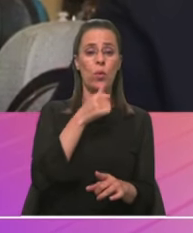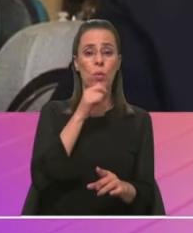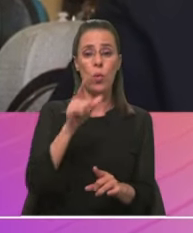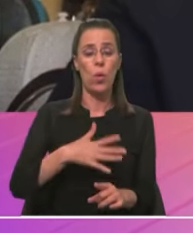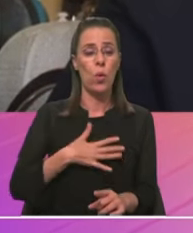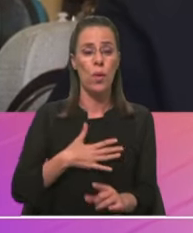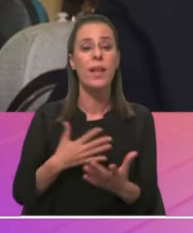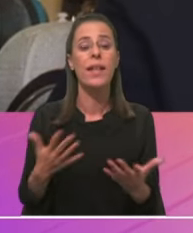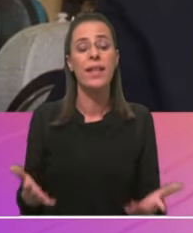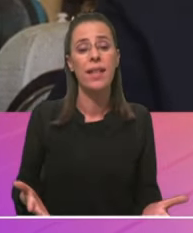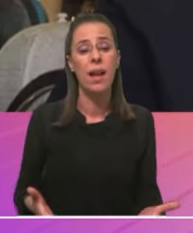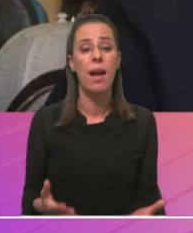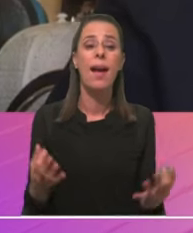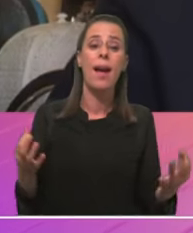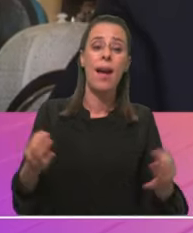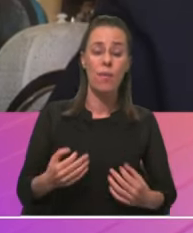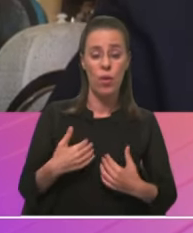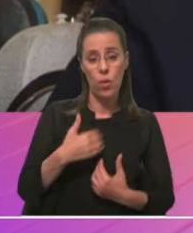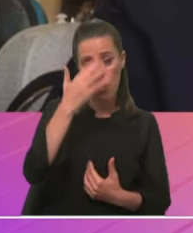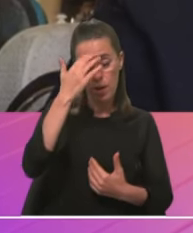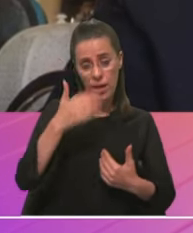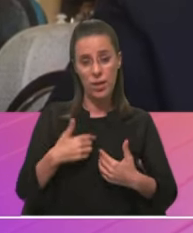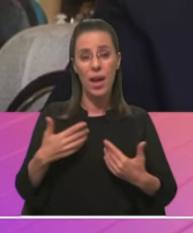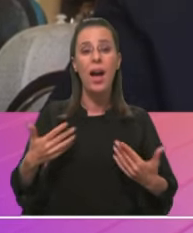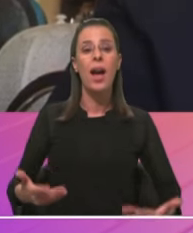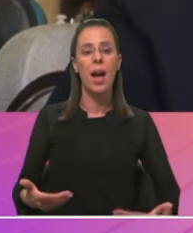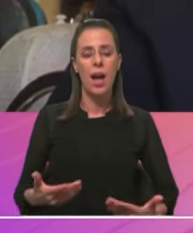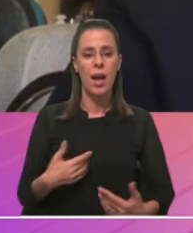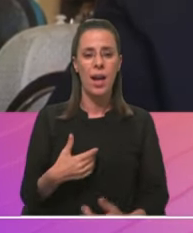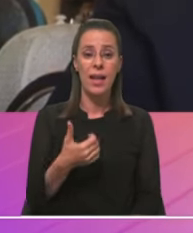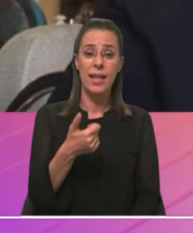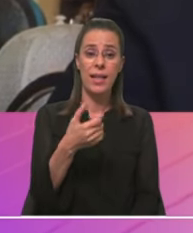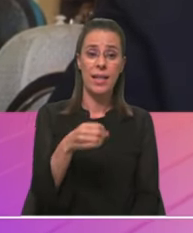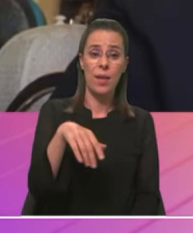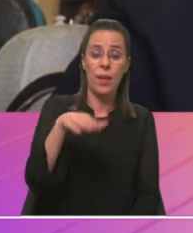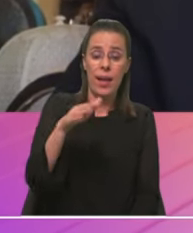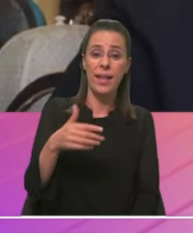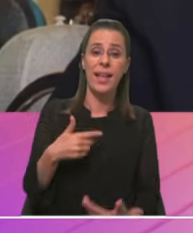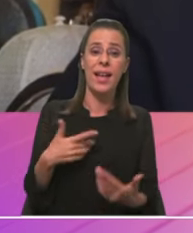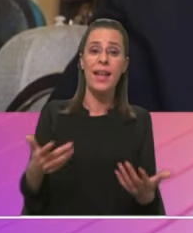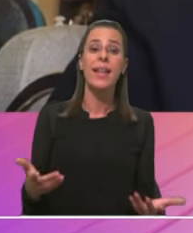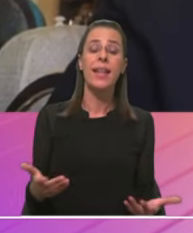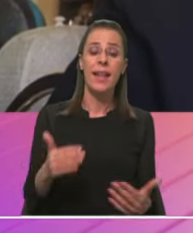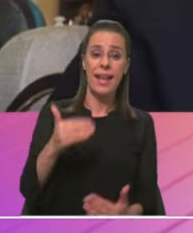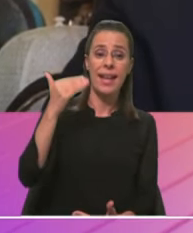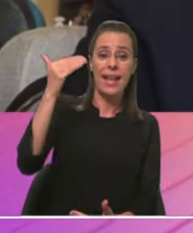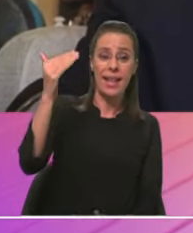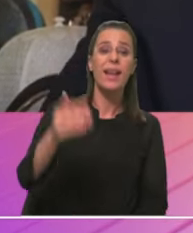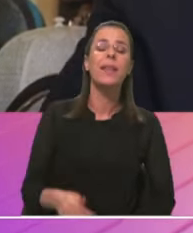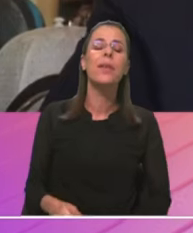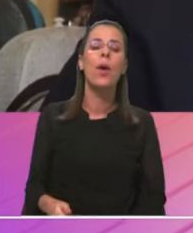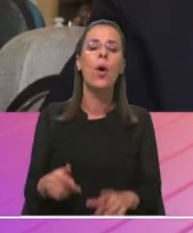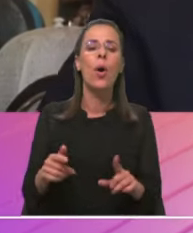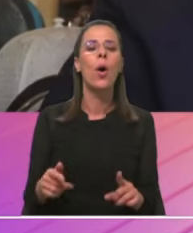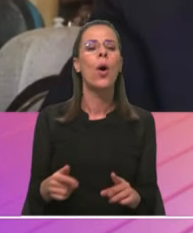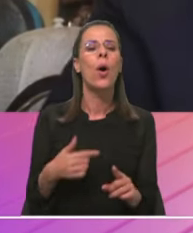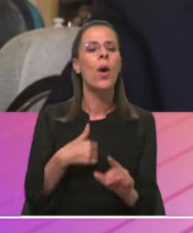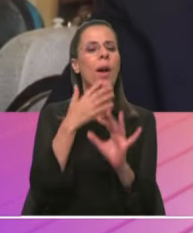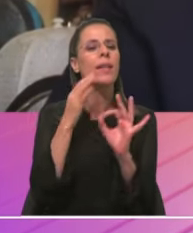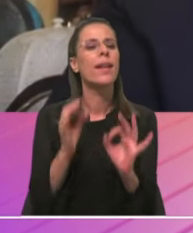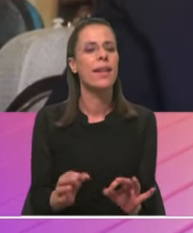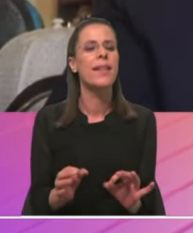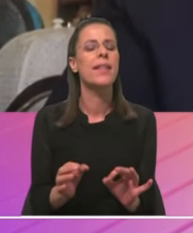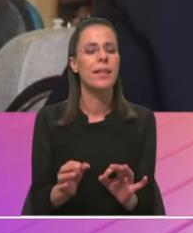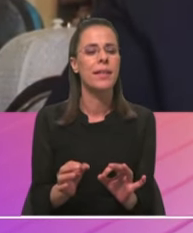quiseres. Apesar de eu achar que agora que chegamos aos 50 anos de idade e tenha a